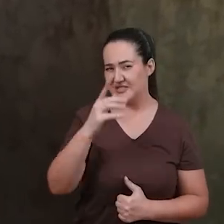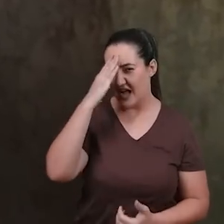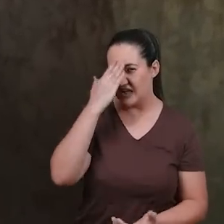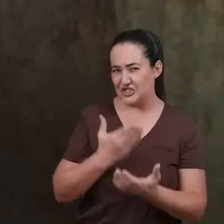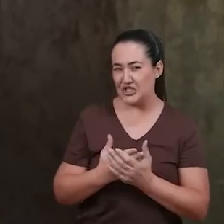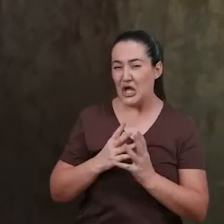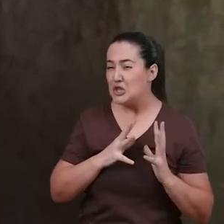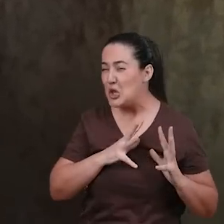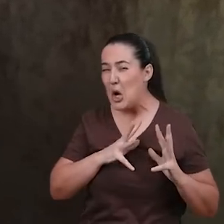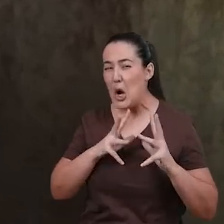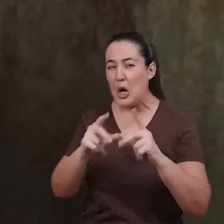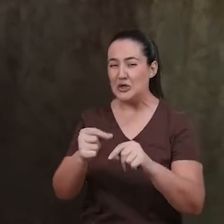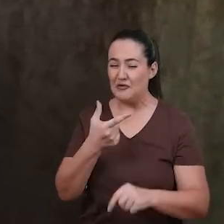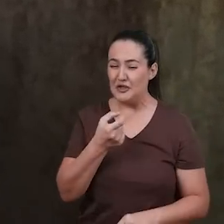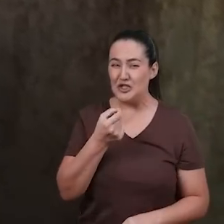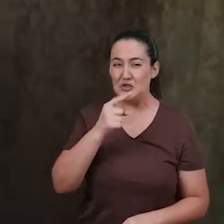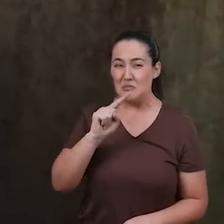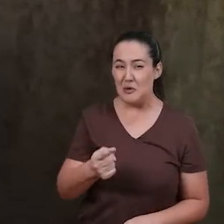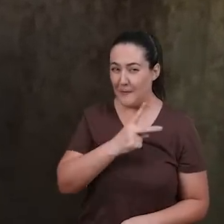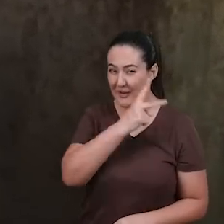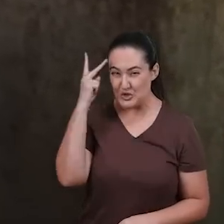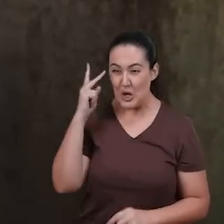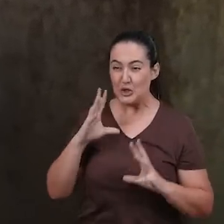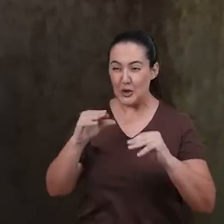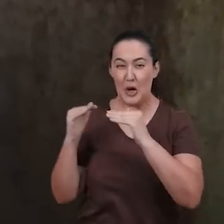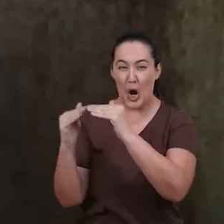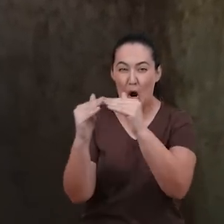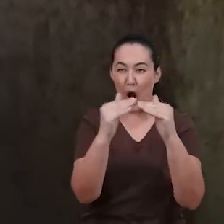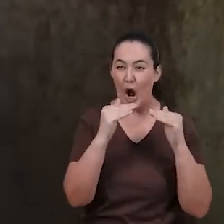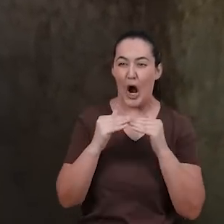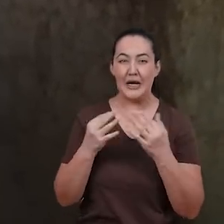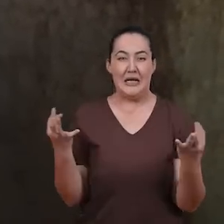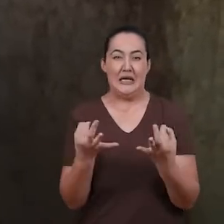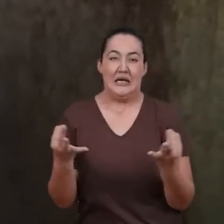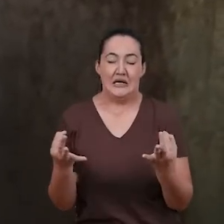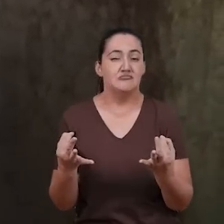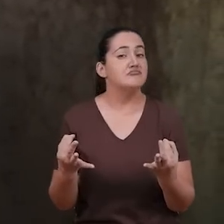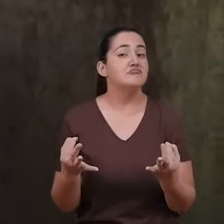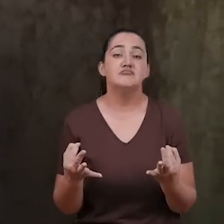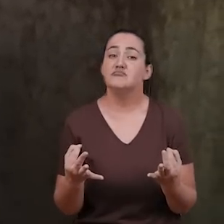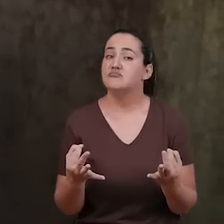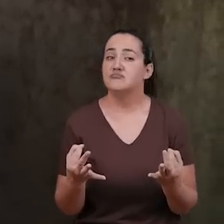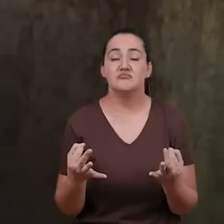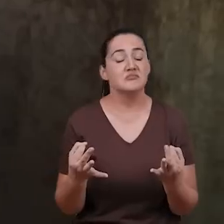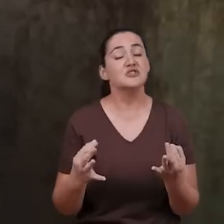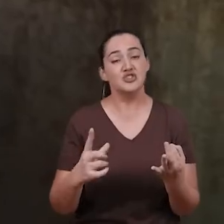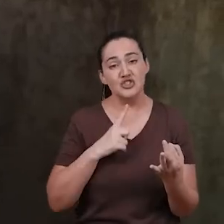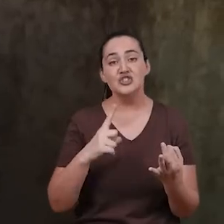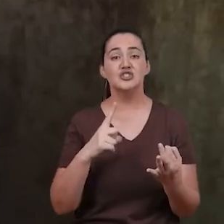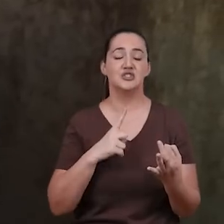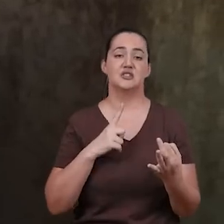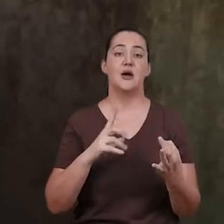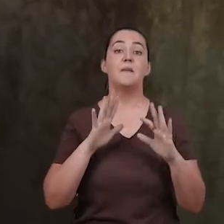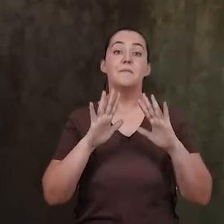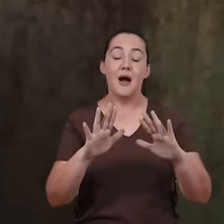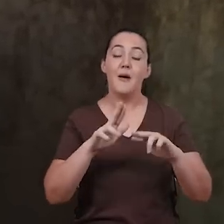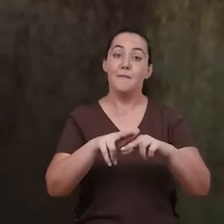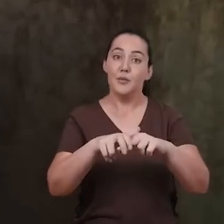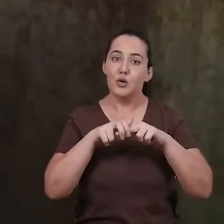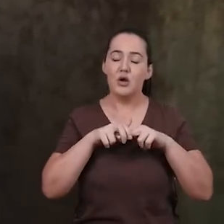todos aqui tinham o mesmo pensamento, que não havia discordâncias, que não havia às vezes até um pequeno embate